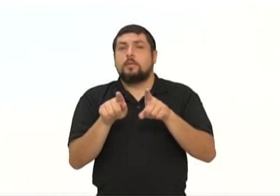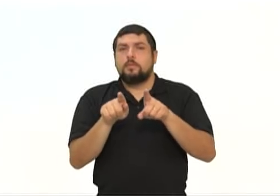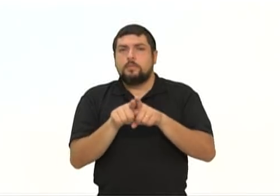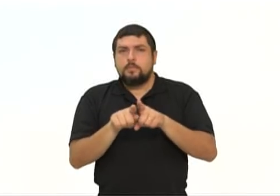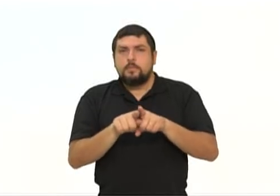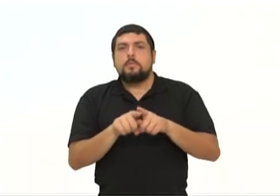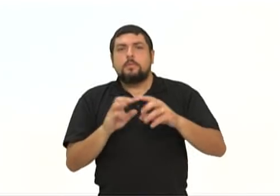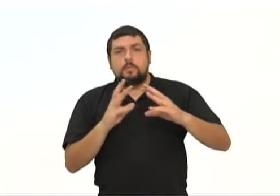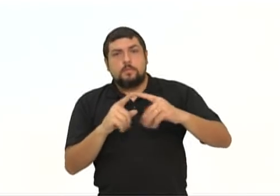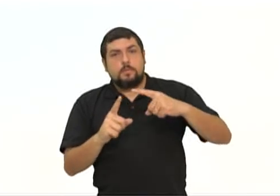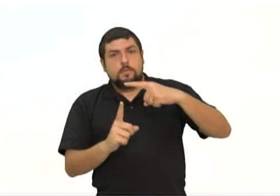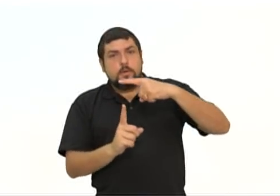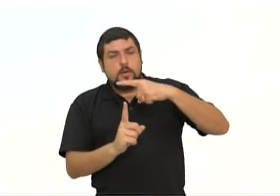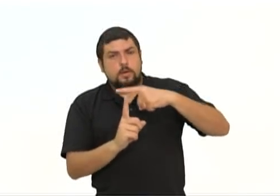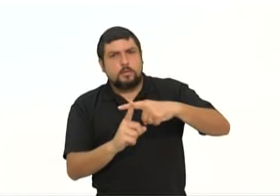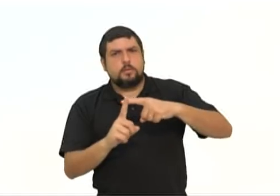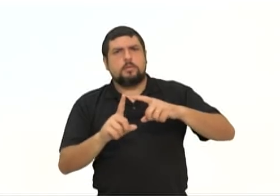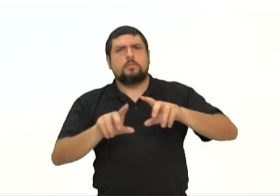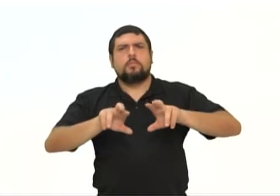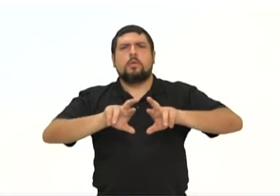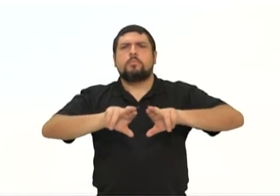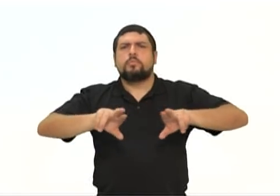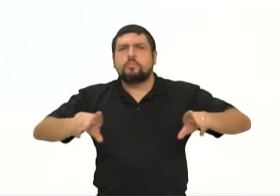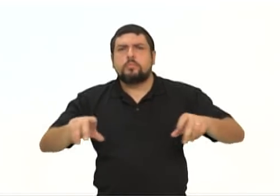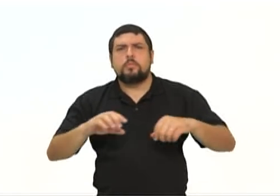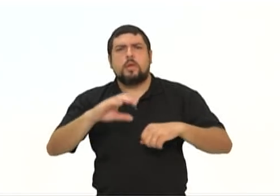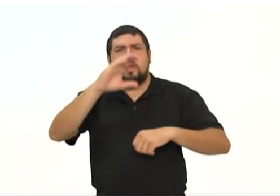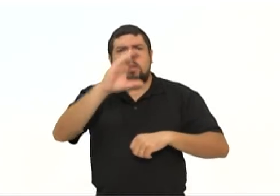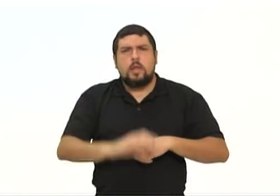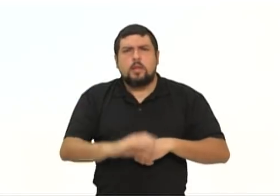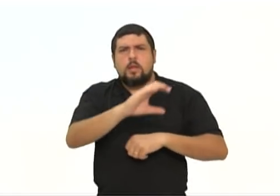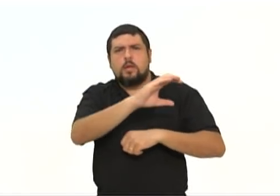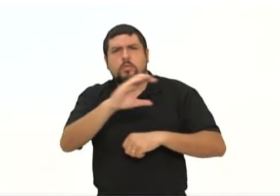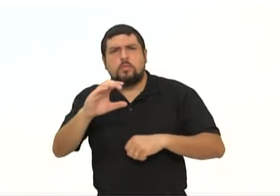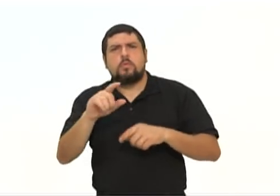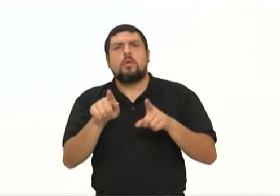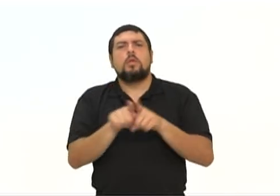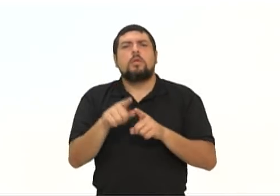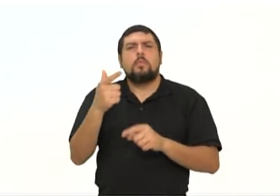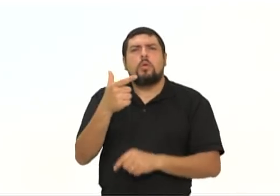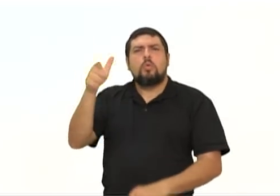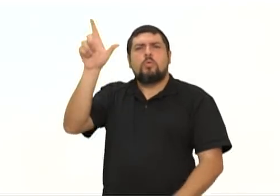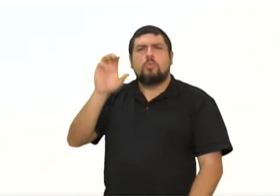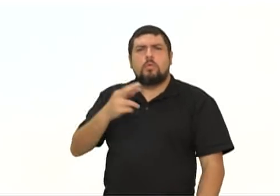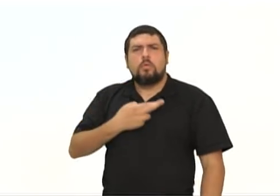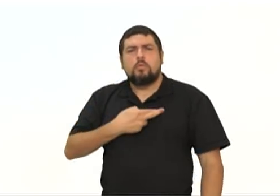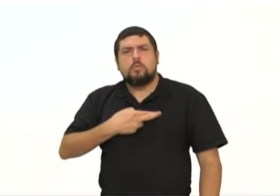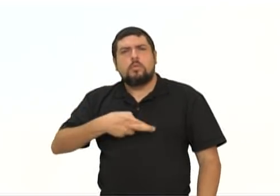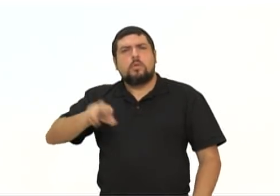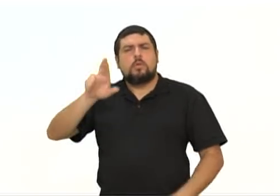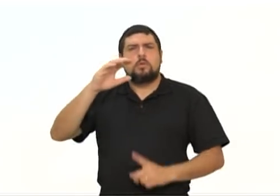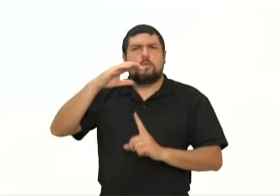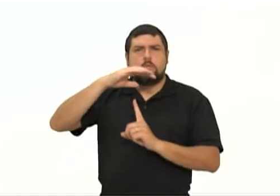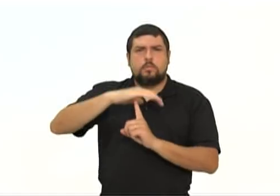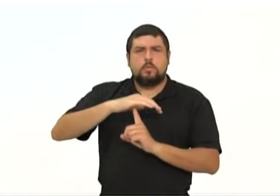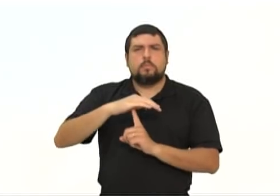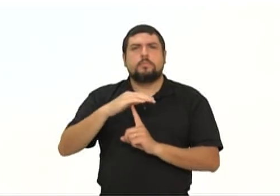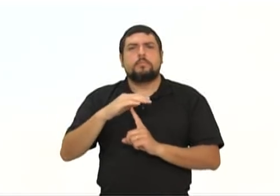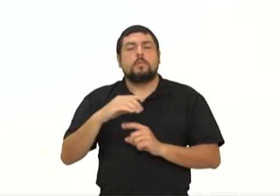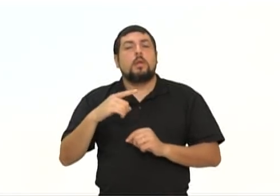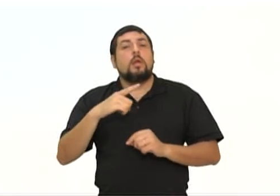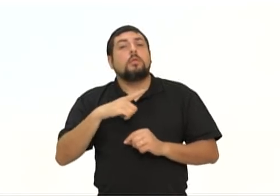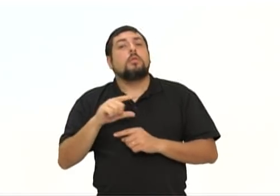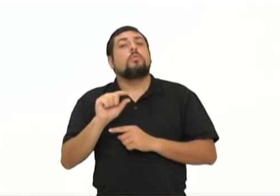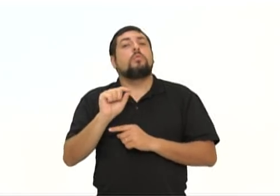diversas igrejas, santuários católicos e de outras religiões cristãs que existem no Paraná também nós temos